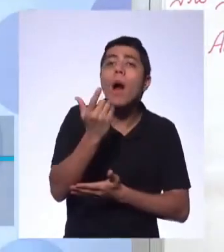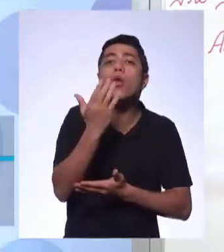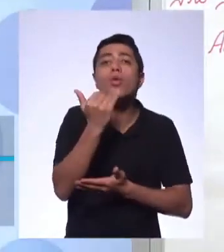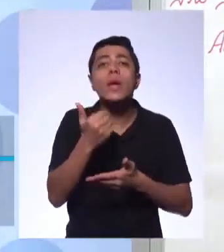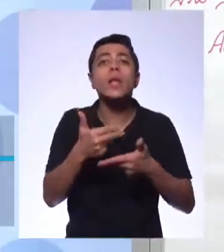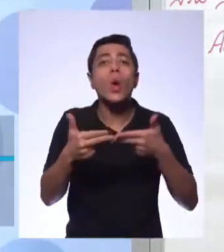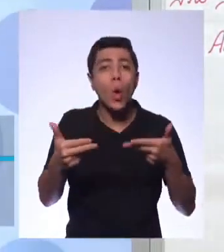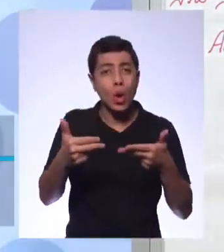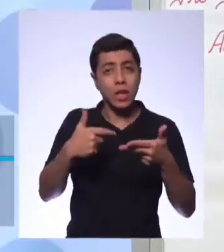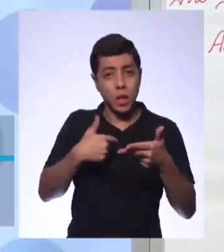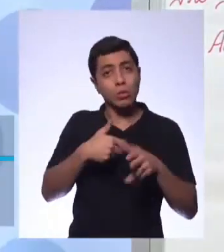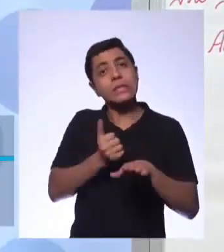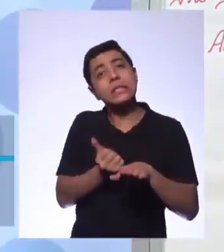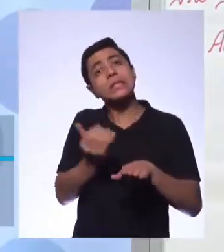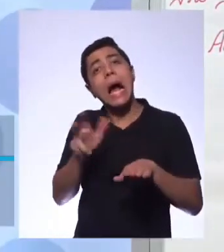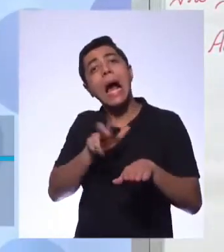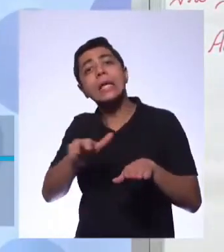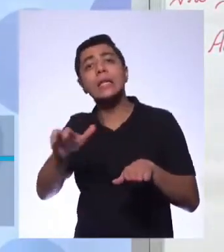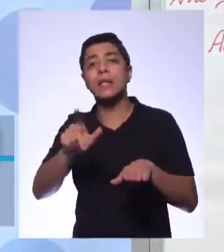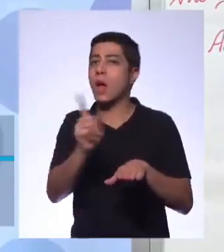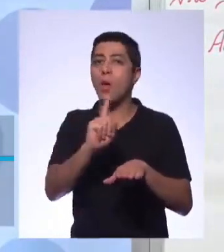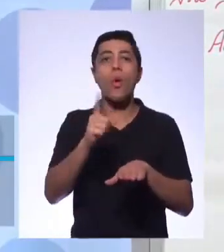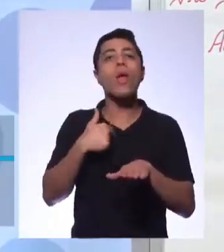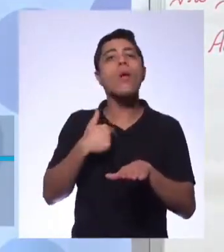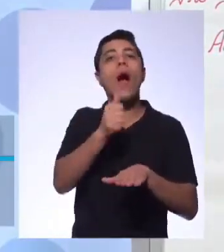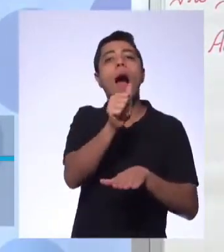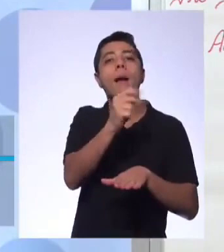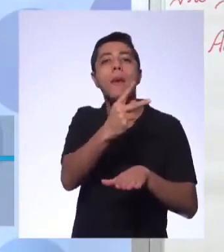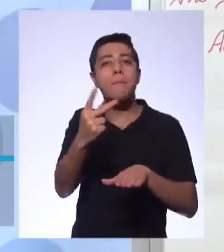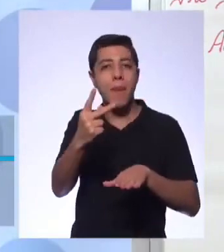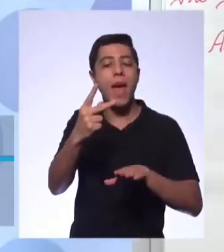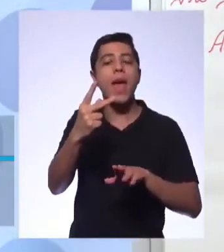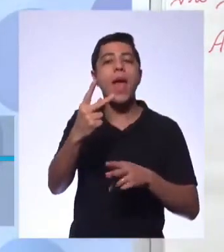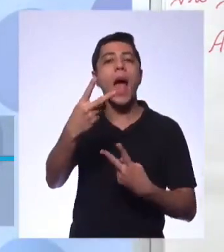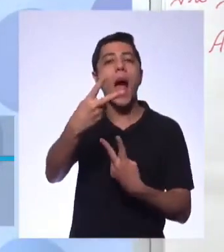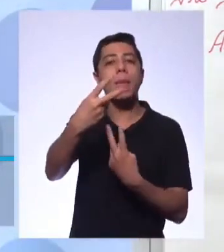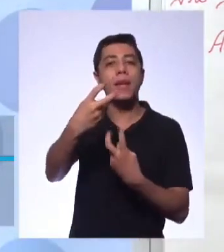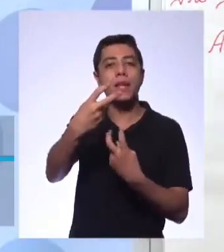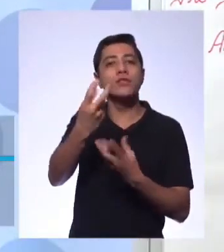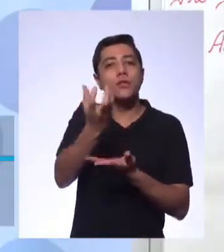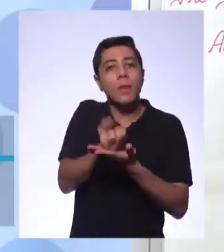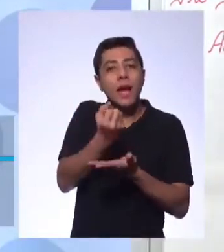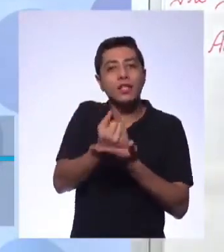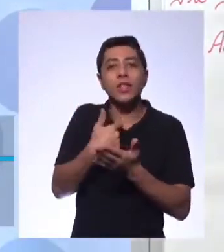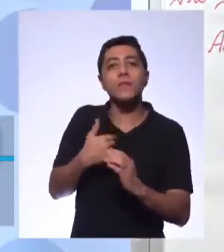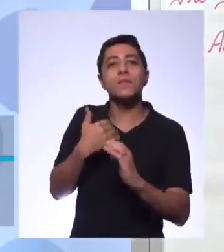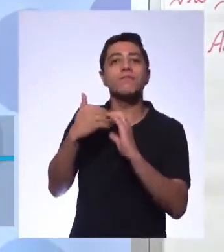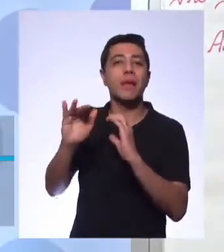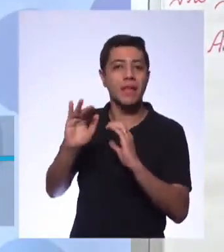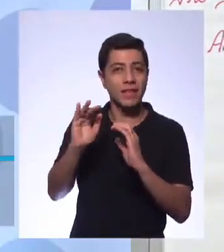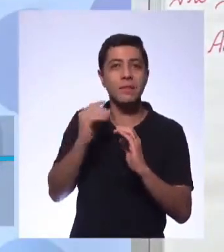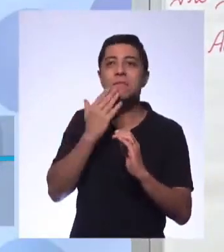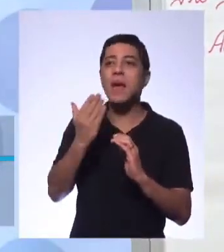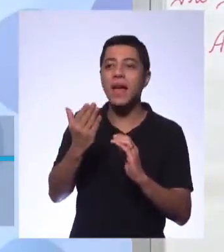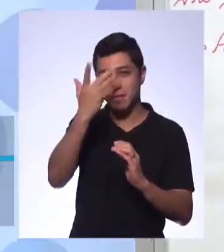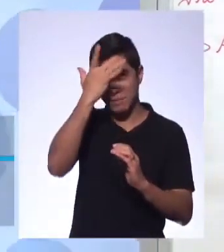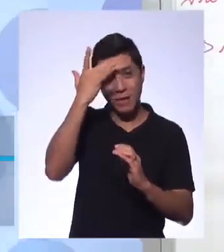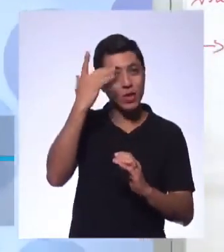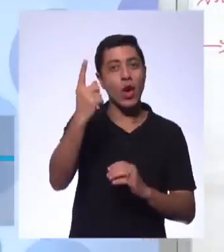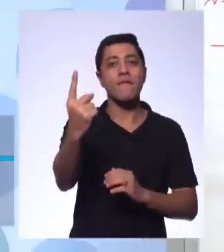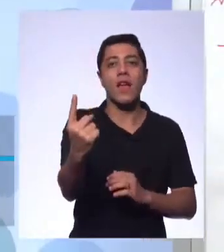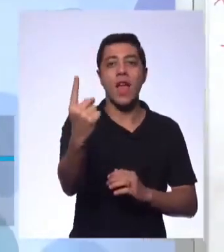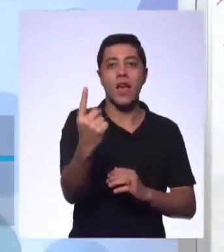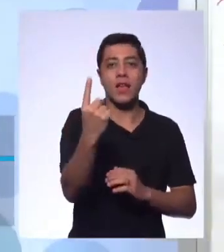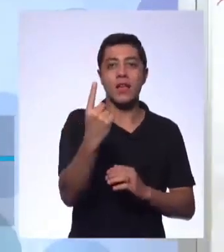dentro das normas de segurança, né? Inclusive, eu, a semana passada, estive num desse para verificar como é que era. Realmente, é uma experiência um pouco